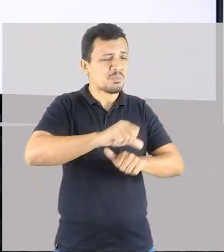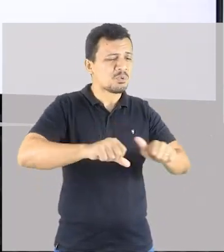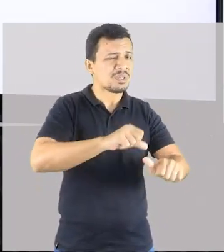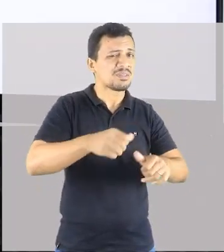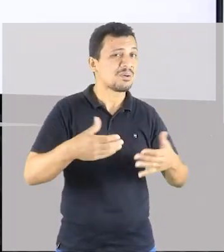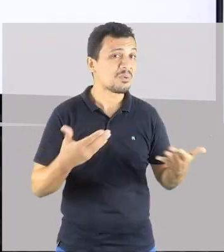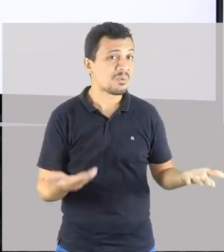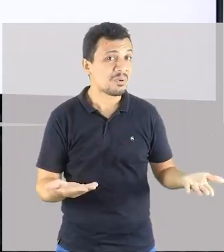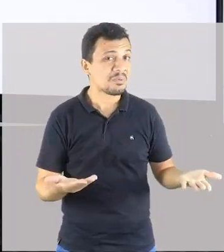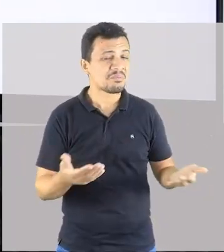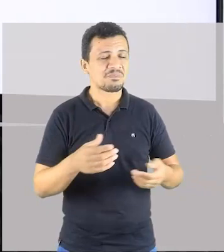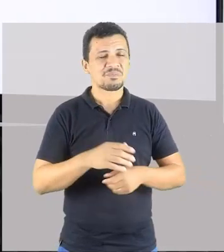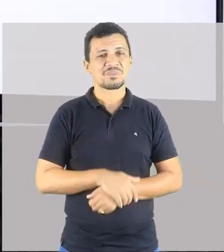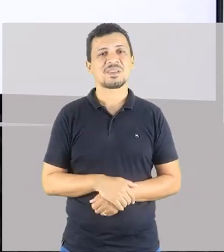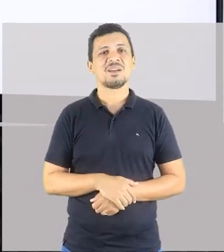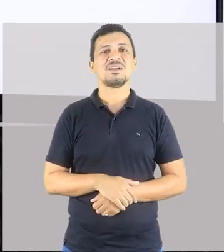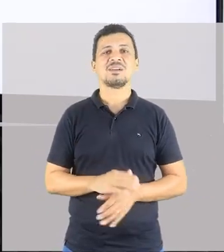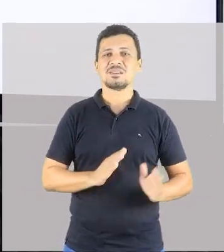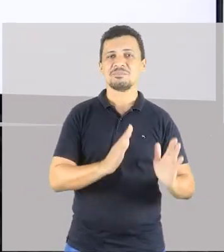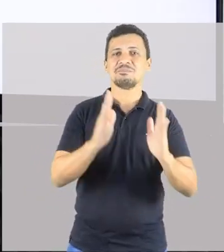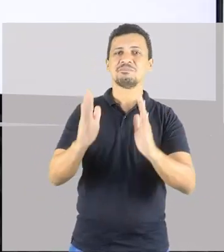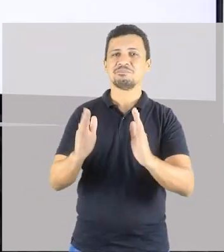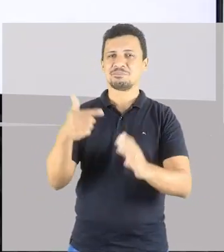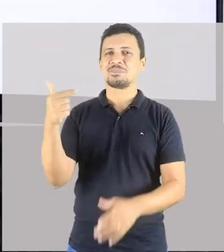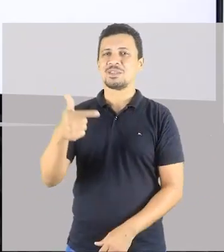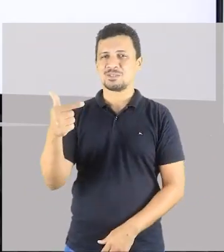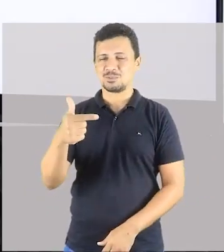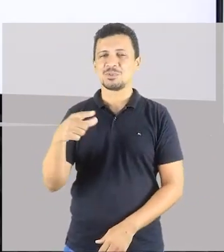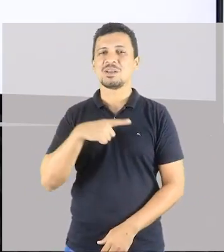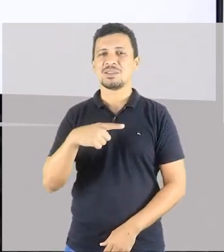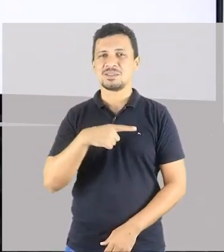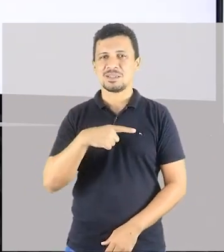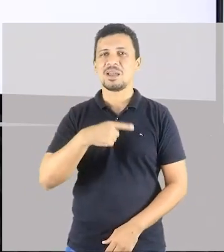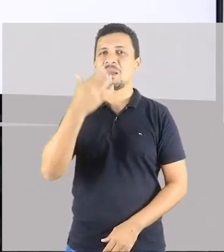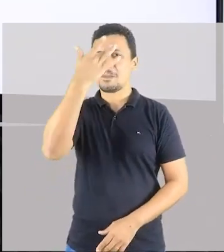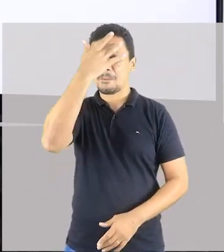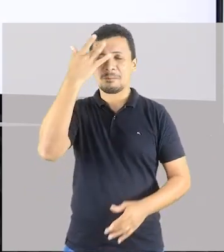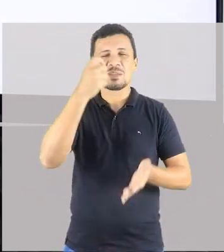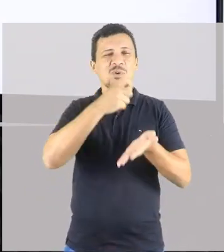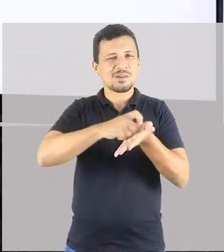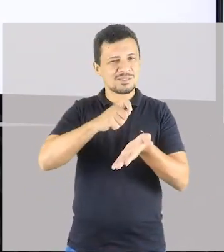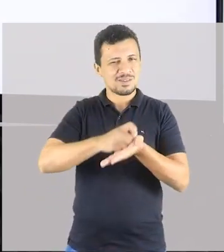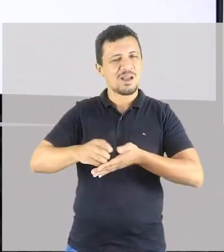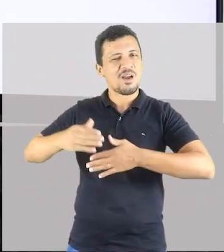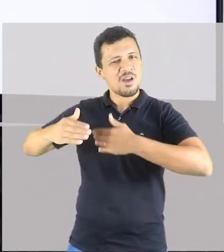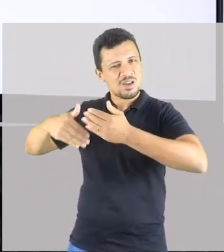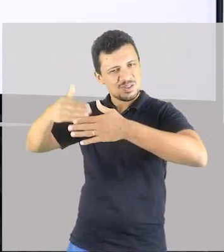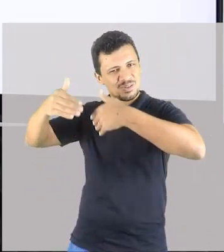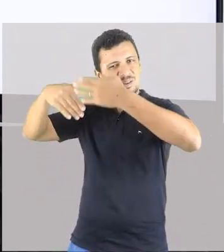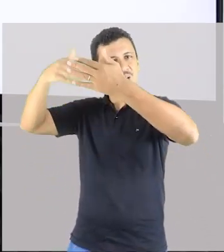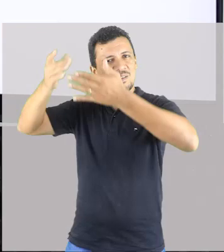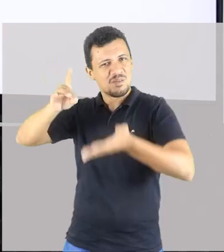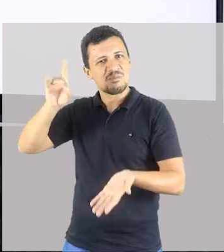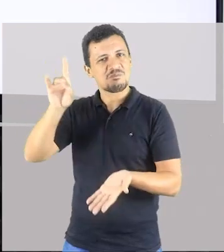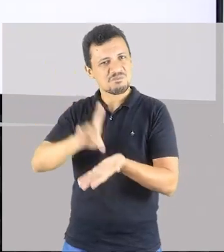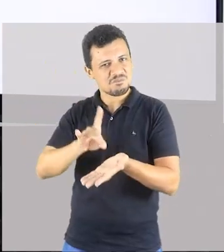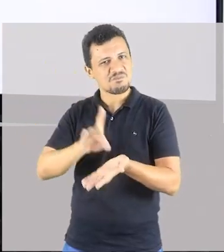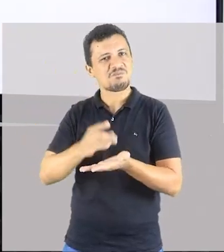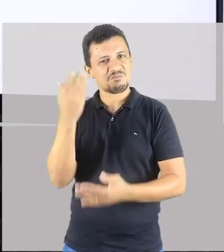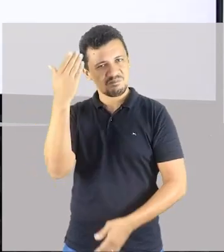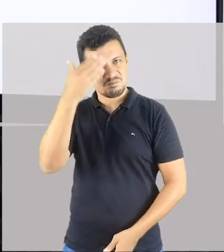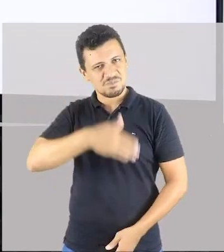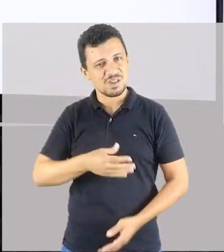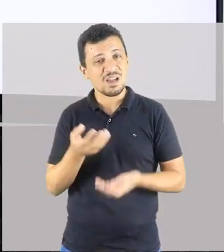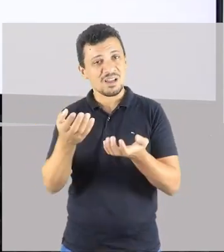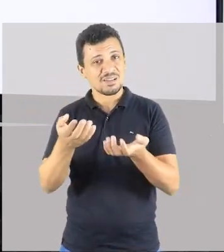buscando, certo? Agora não. Agora nós temos os autores mais amadurecidos, de fato, do que eles querem, do que